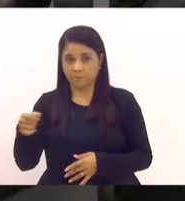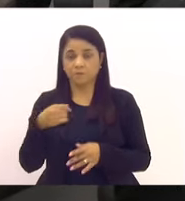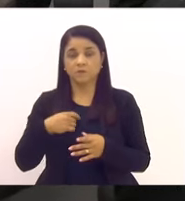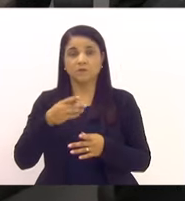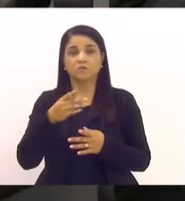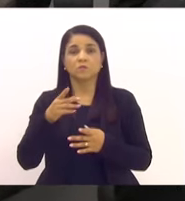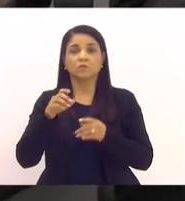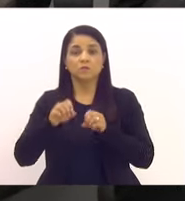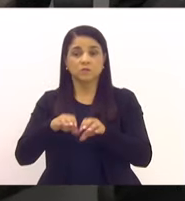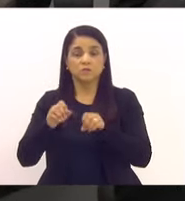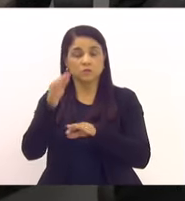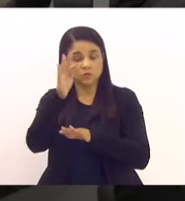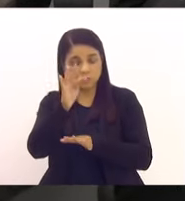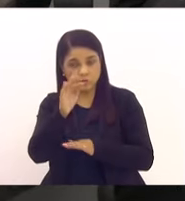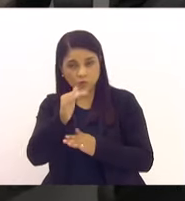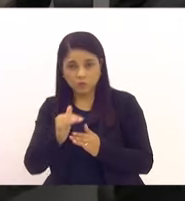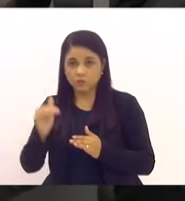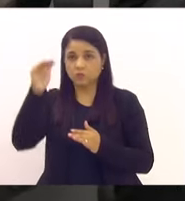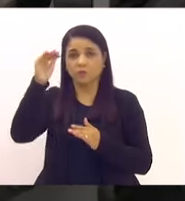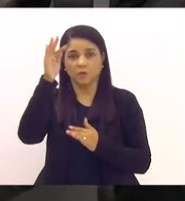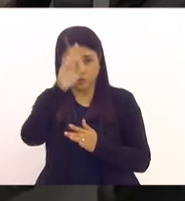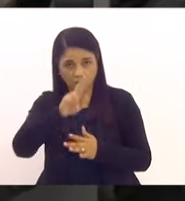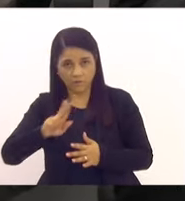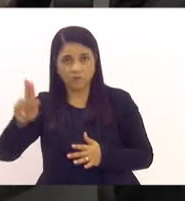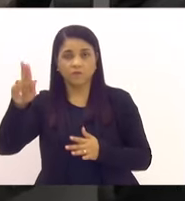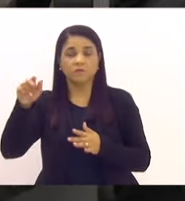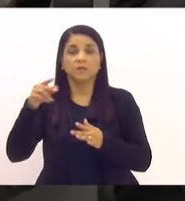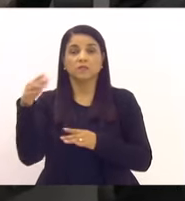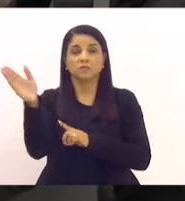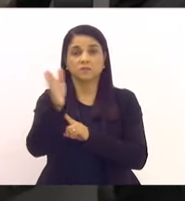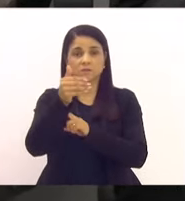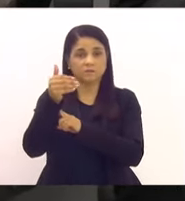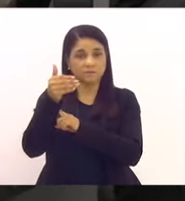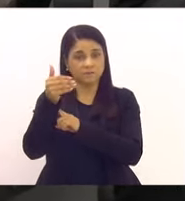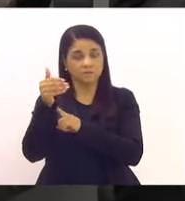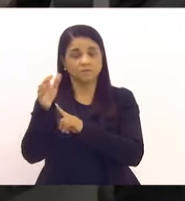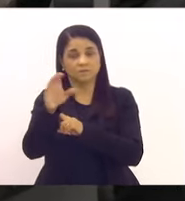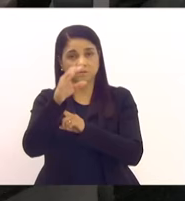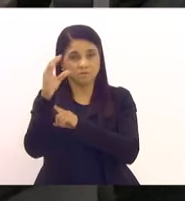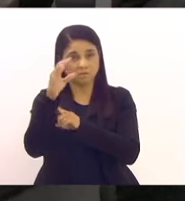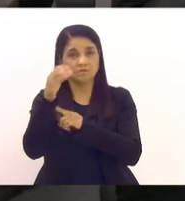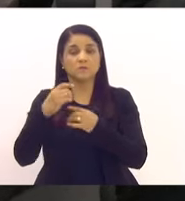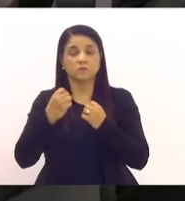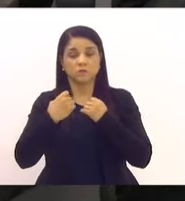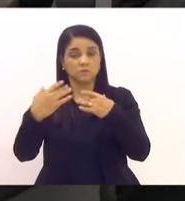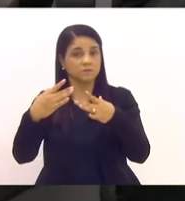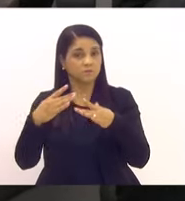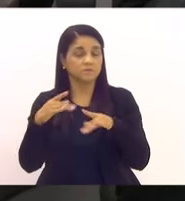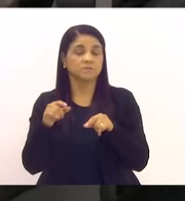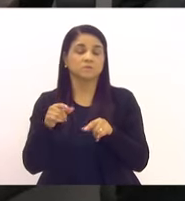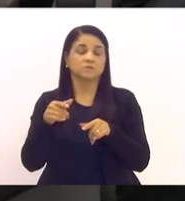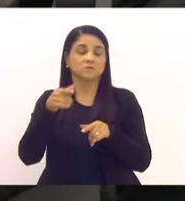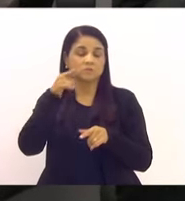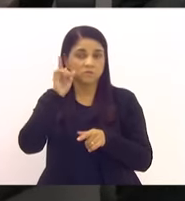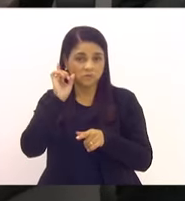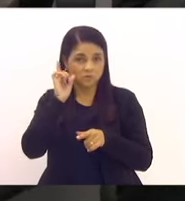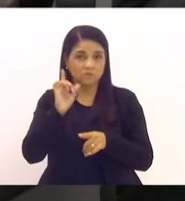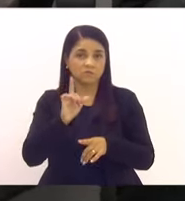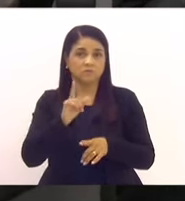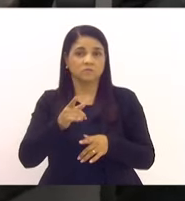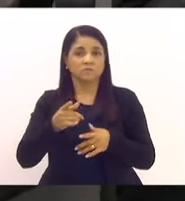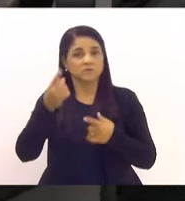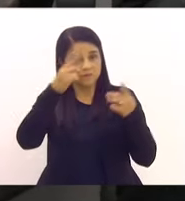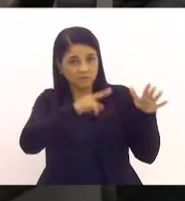Superior da Secretaria de Ciência e Tecnologia. E aconteceu na semana passada uma audiência pública sobre isso, onde esse ponto foi debatido novamente. É uma